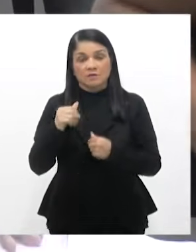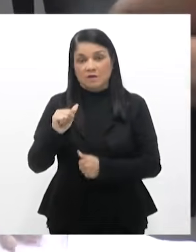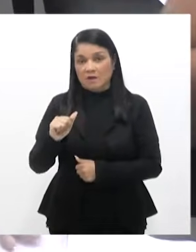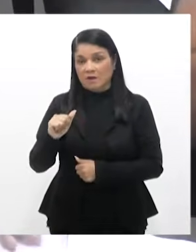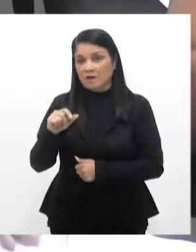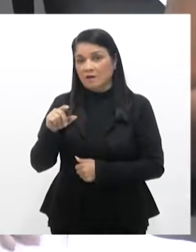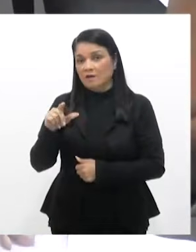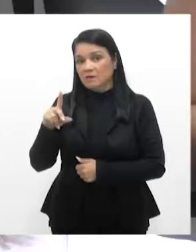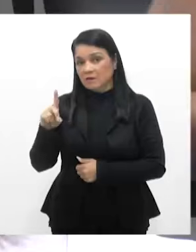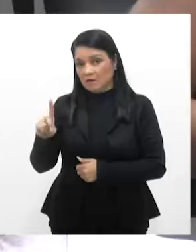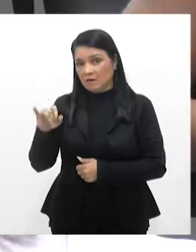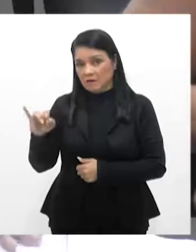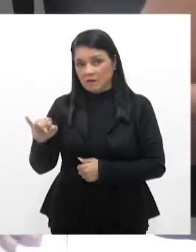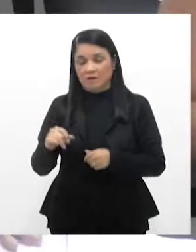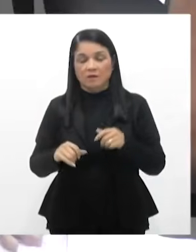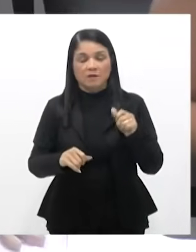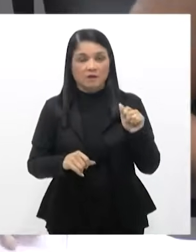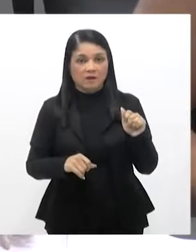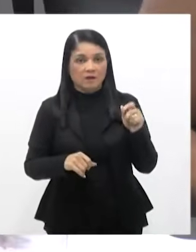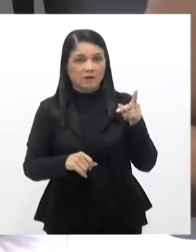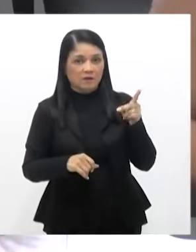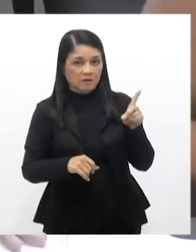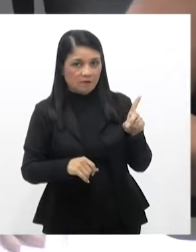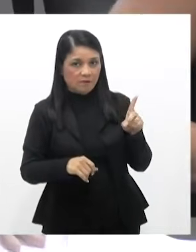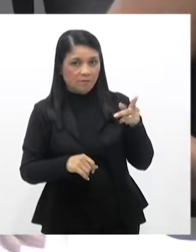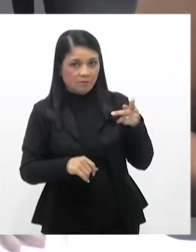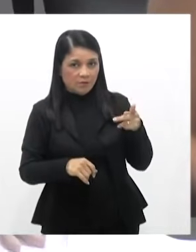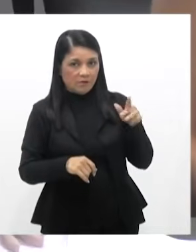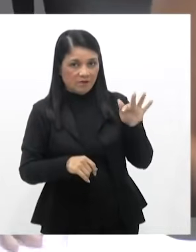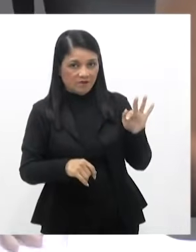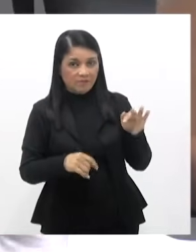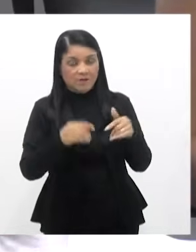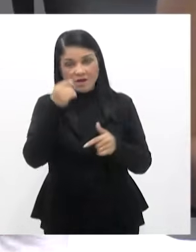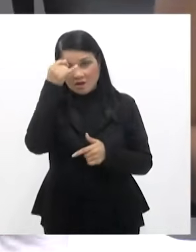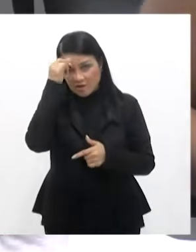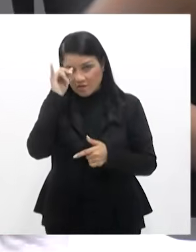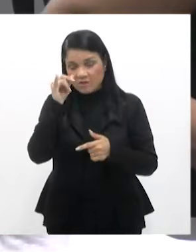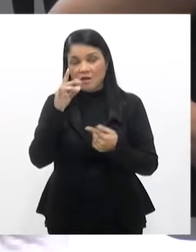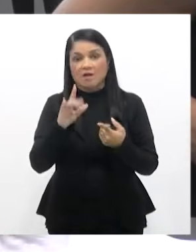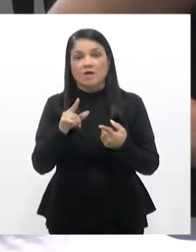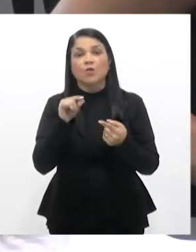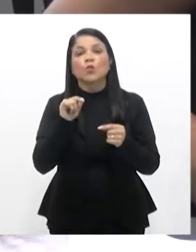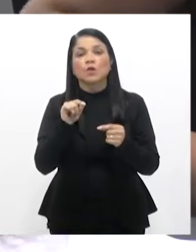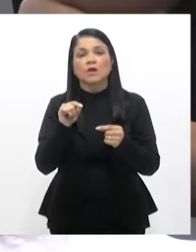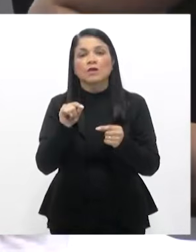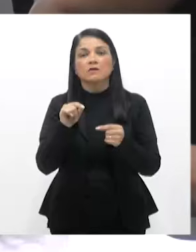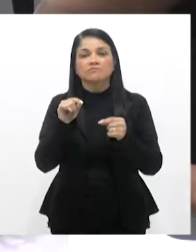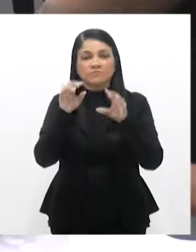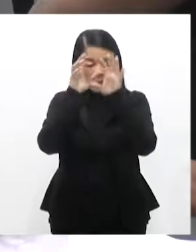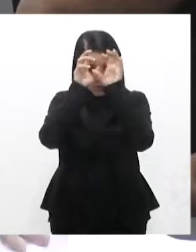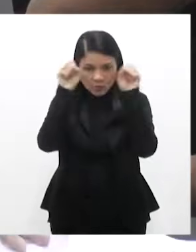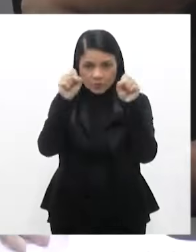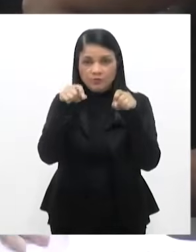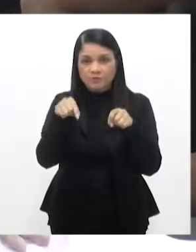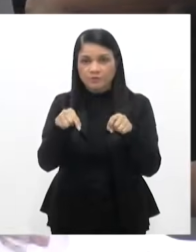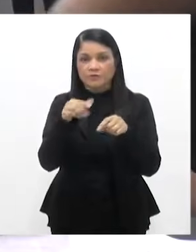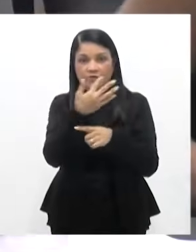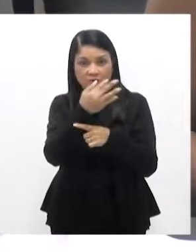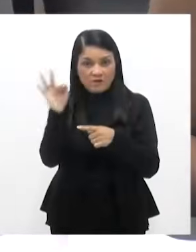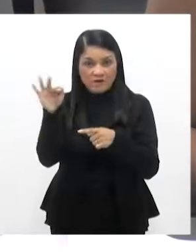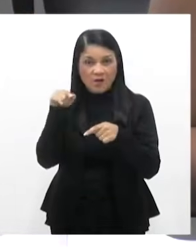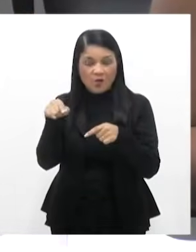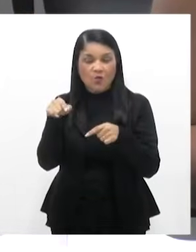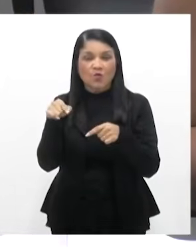DPF para que não houvesse contestação no Supremo Tribunal Federal.